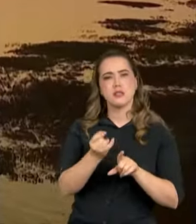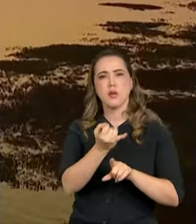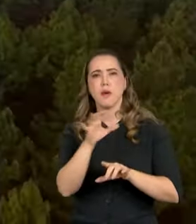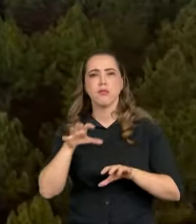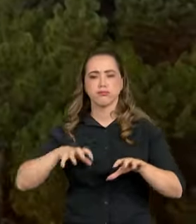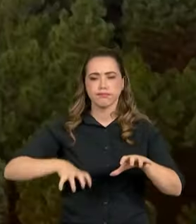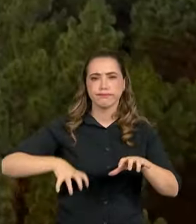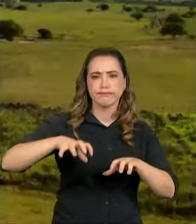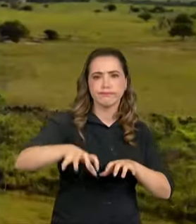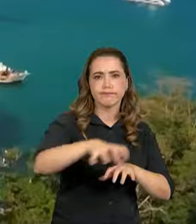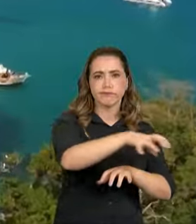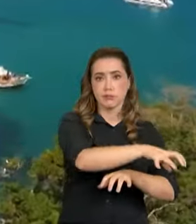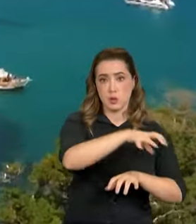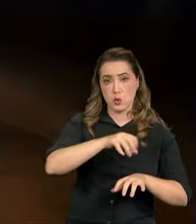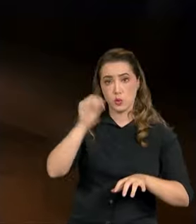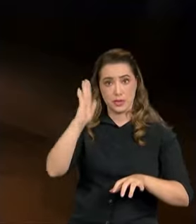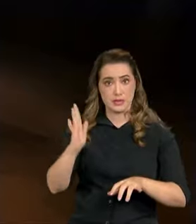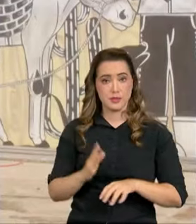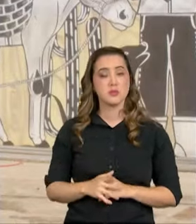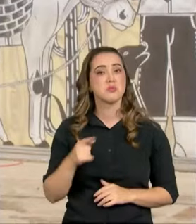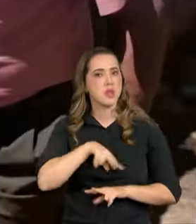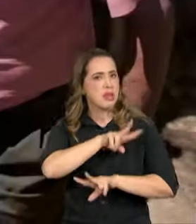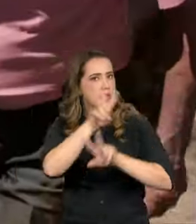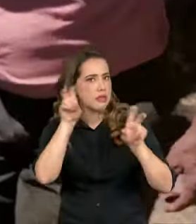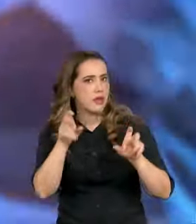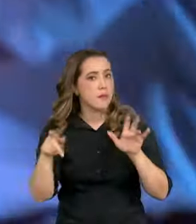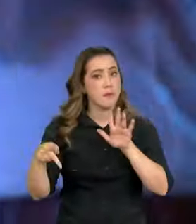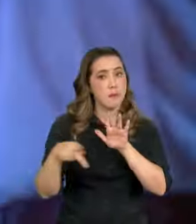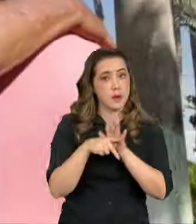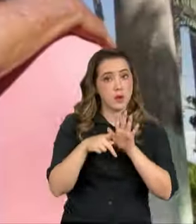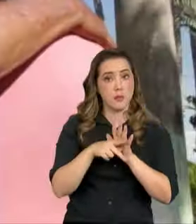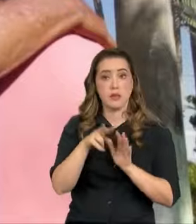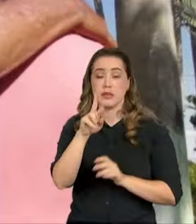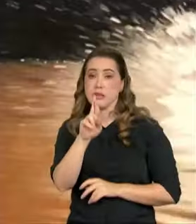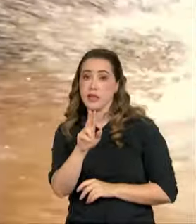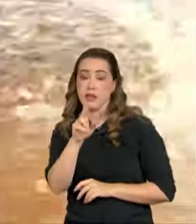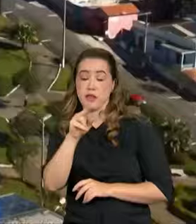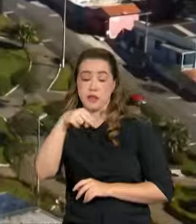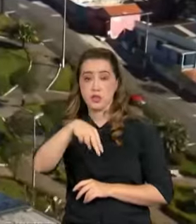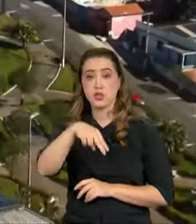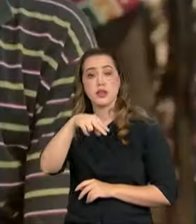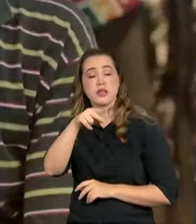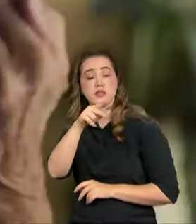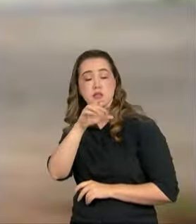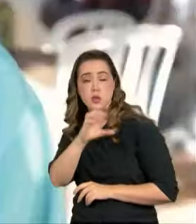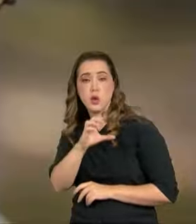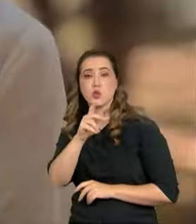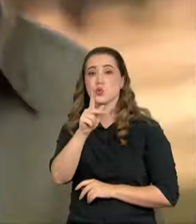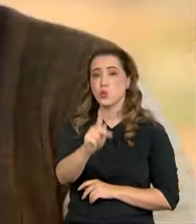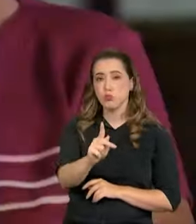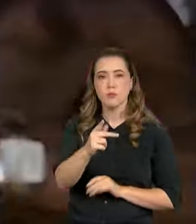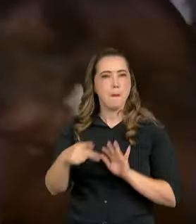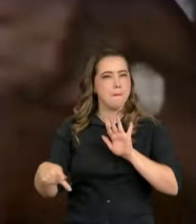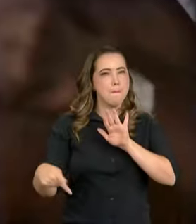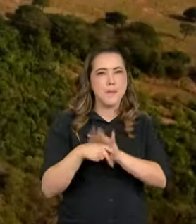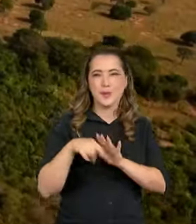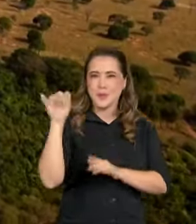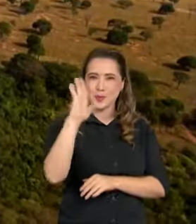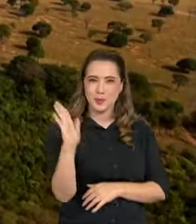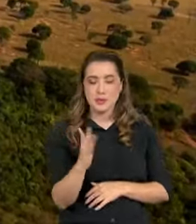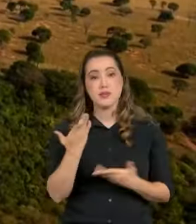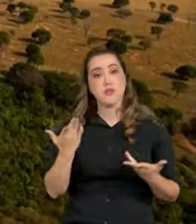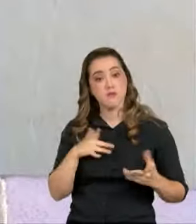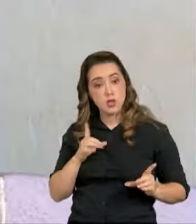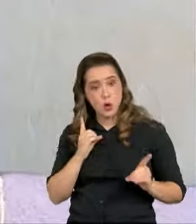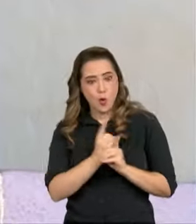biomas brasileiros. Conteúdos da Rede Nacional de Comunicação Pública com a cara do país. Você tem